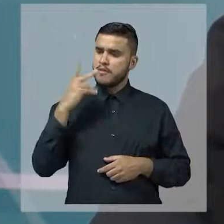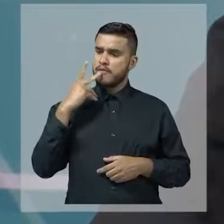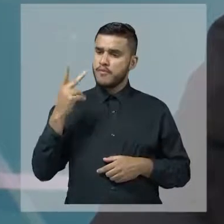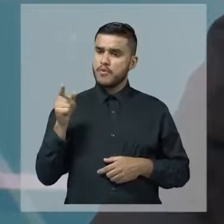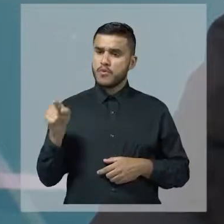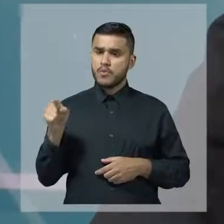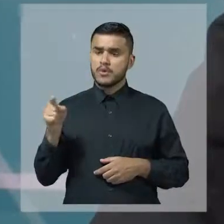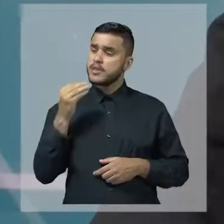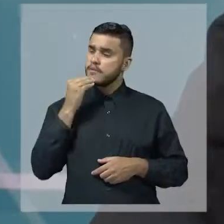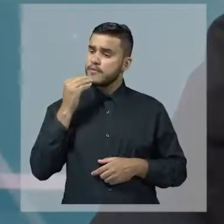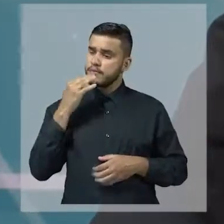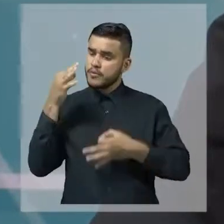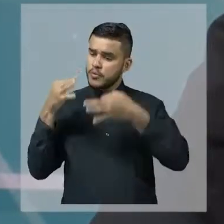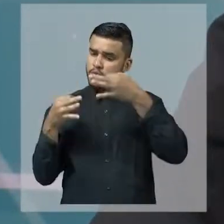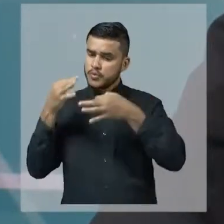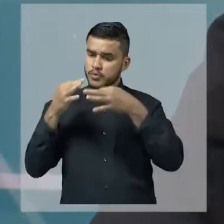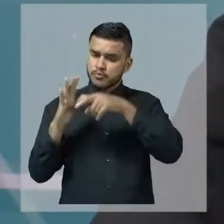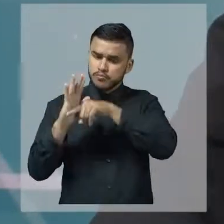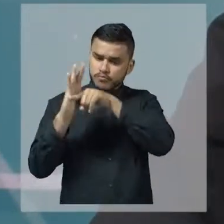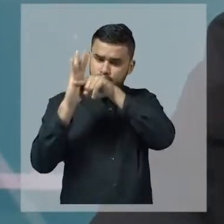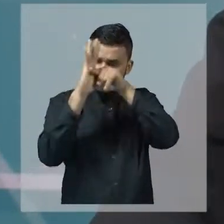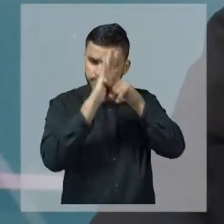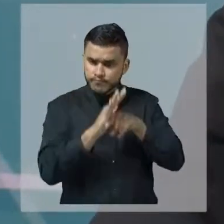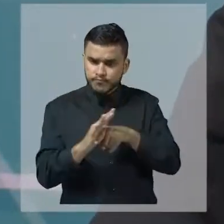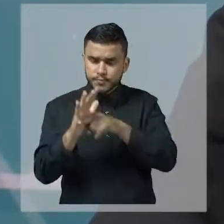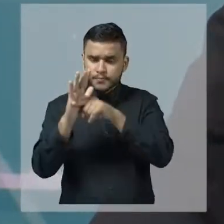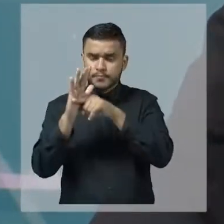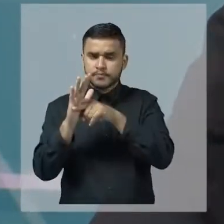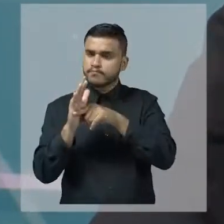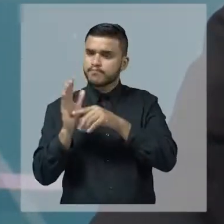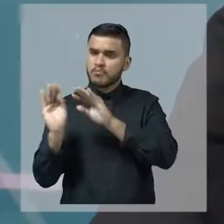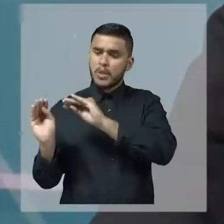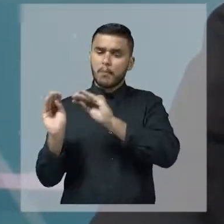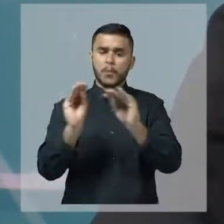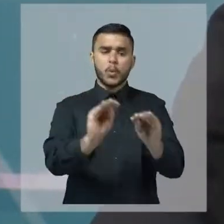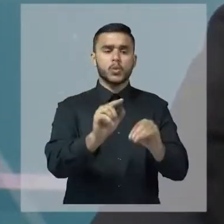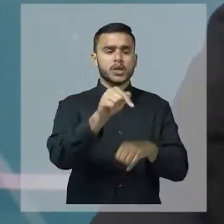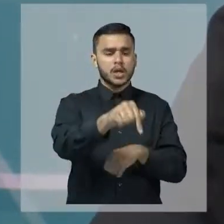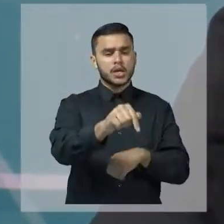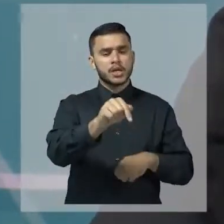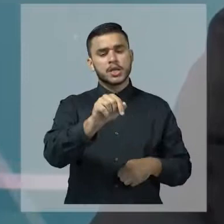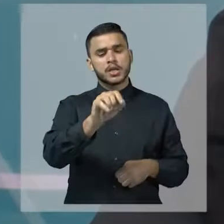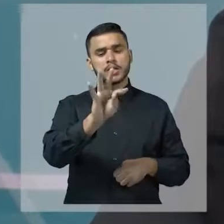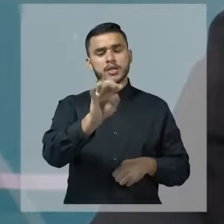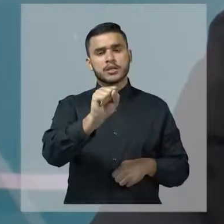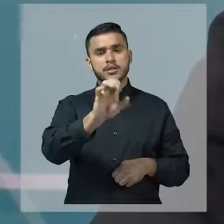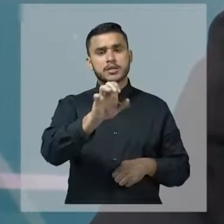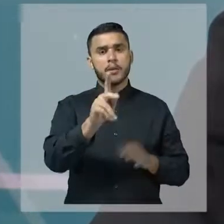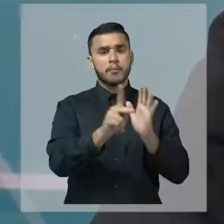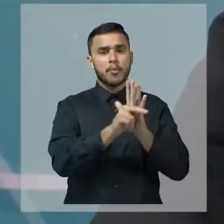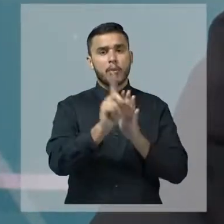Justiça Federal esta competência. Isso pode gerar um